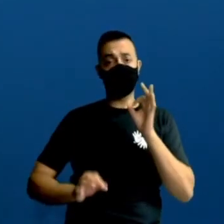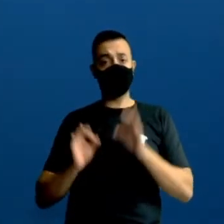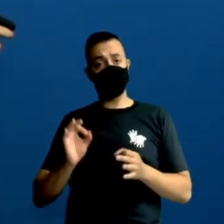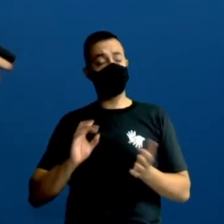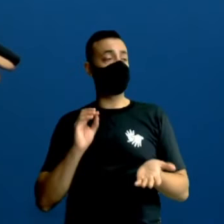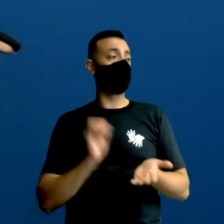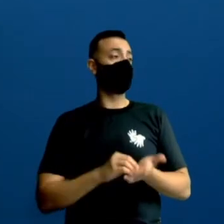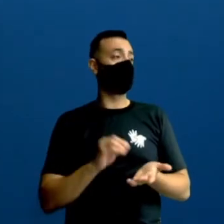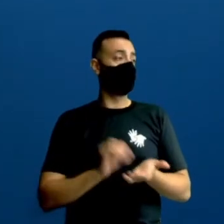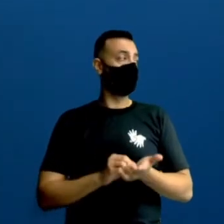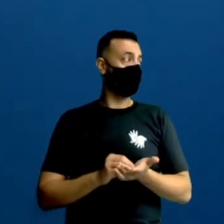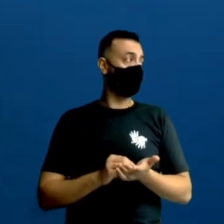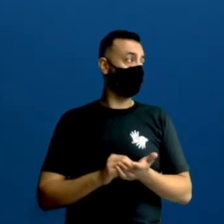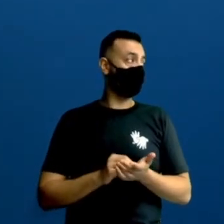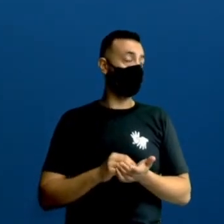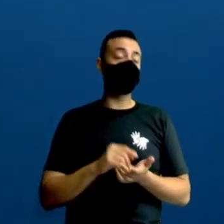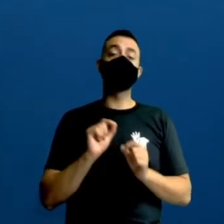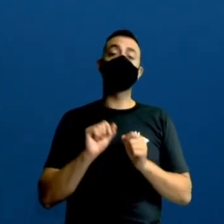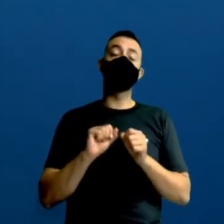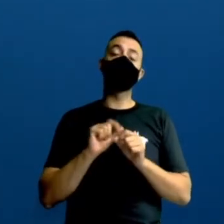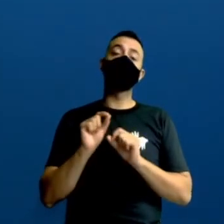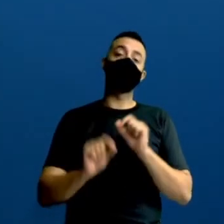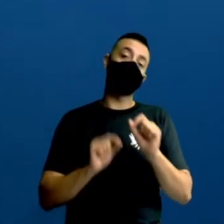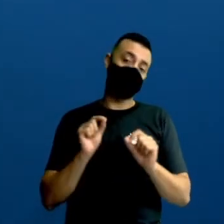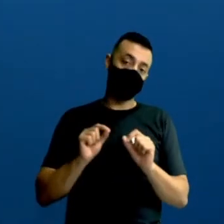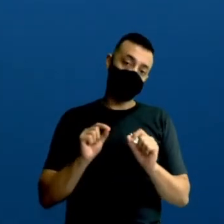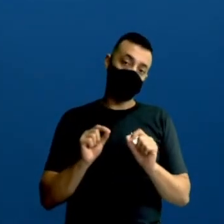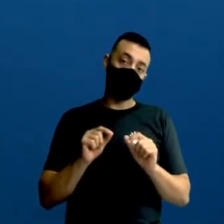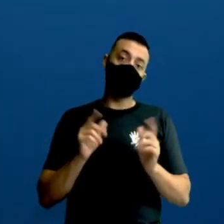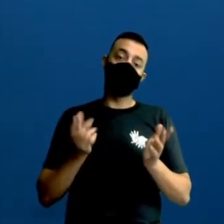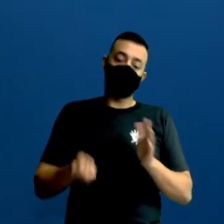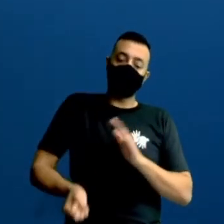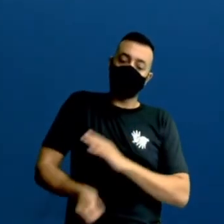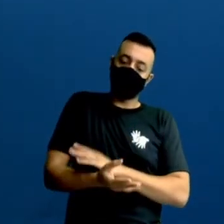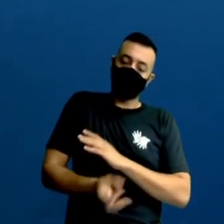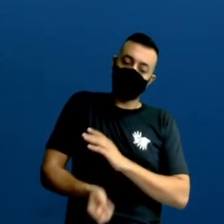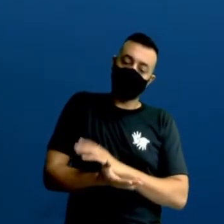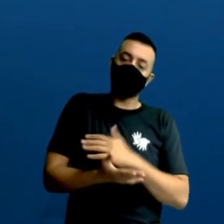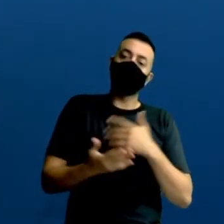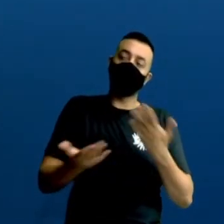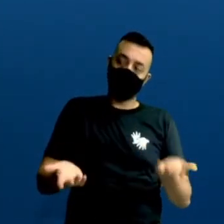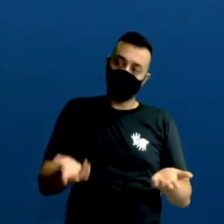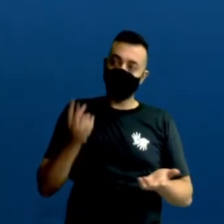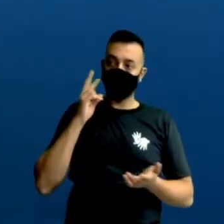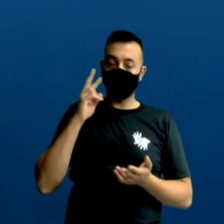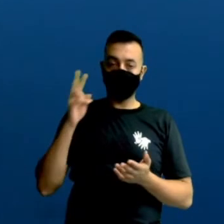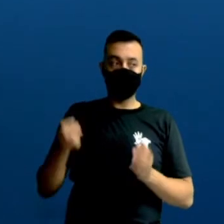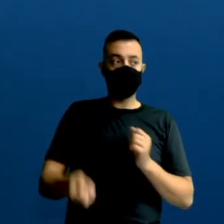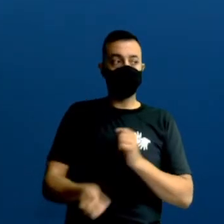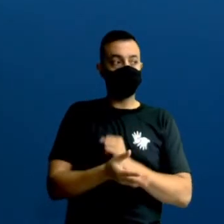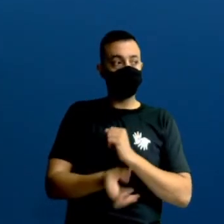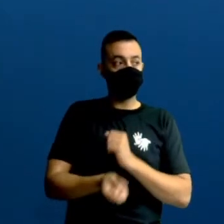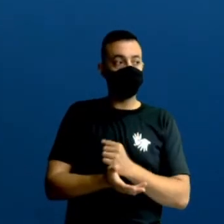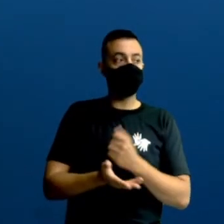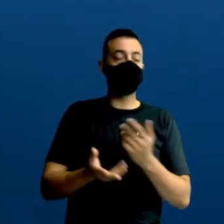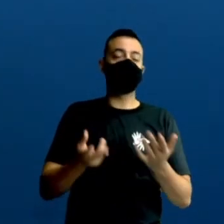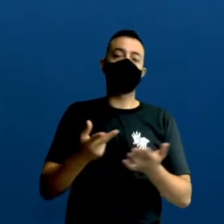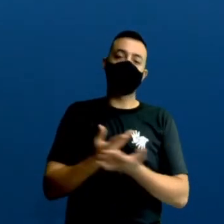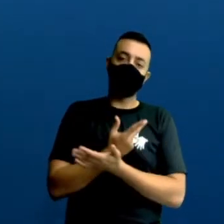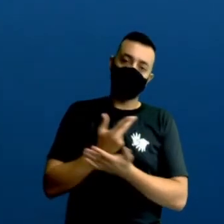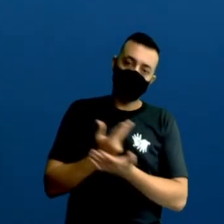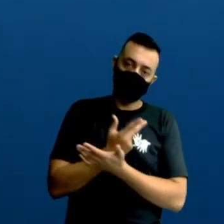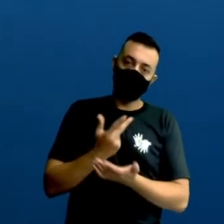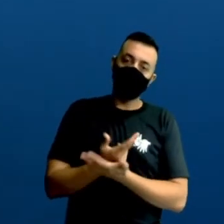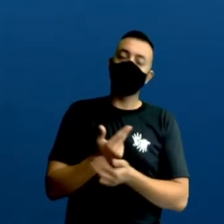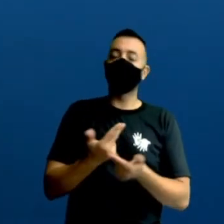devendo favor, ele pode fazer o quê? Corrupção. A gente vai para aqueles mapas lá da corrupção, do jeitinho, de quando